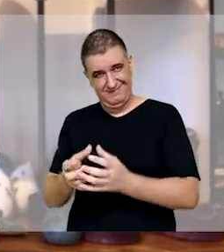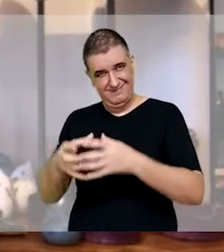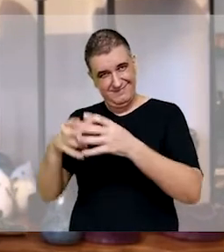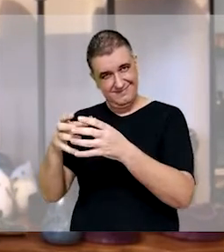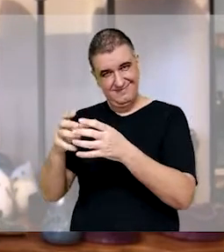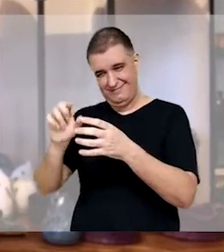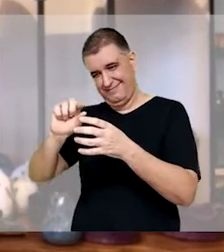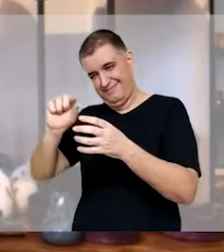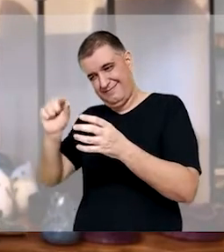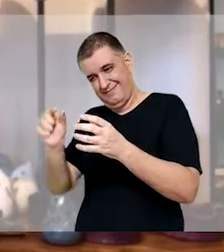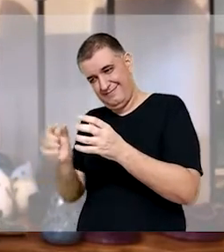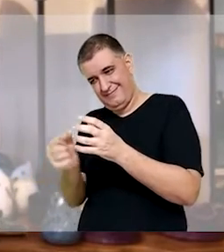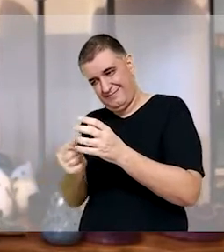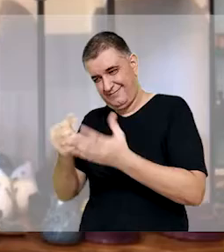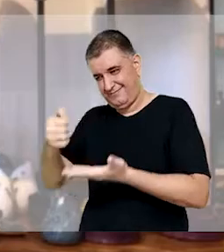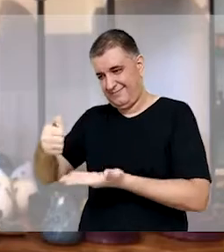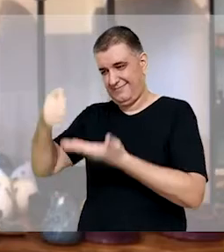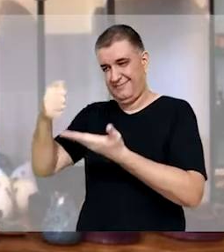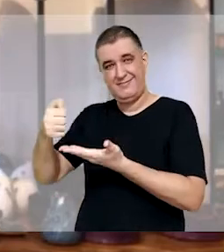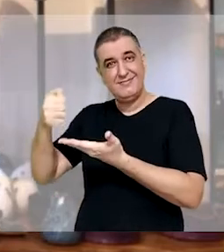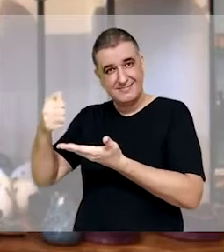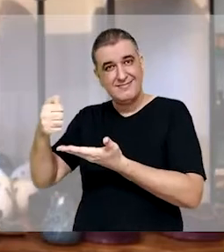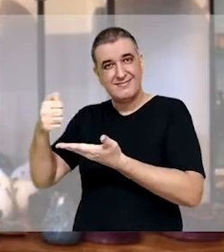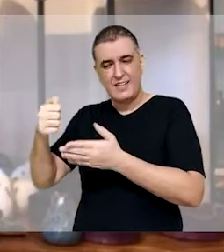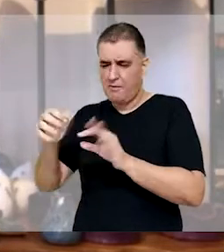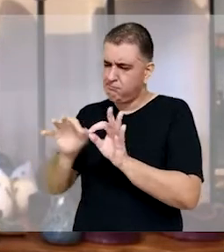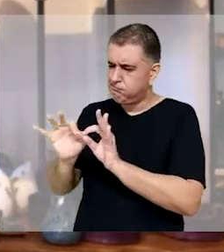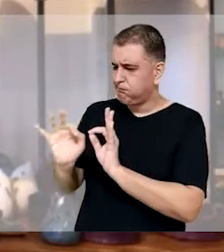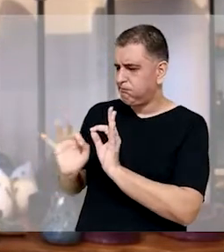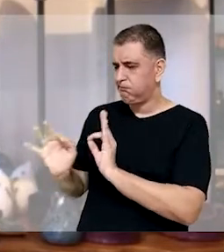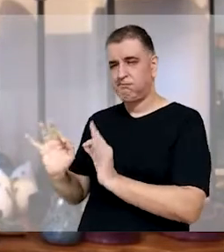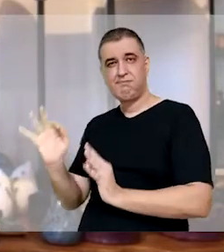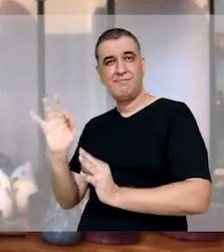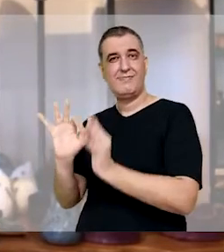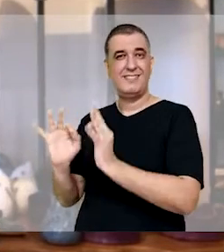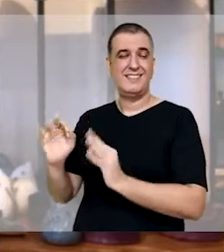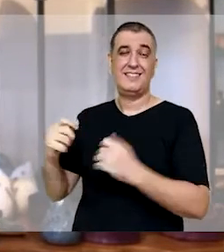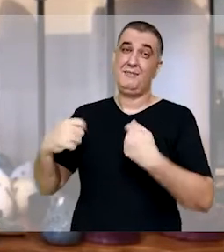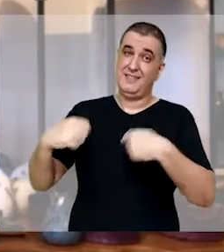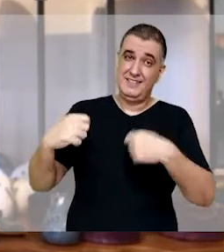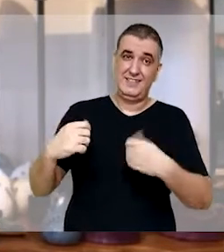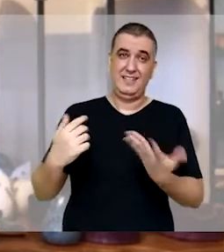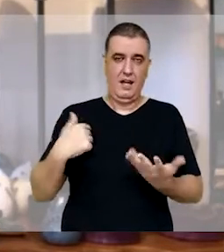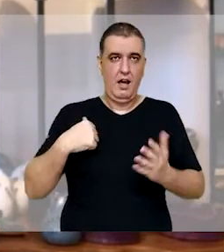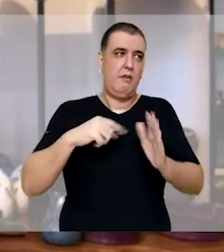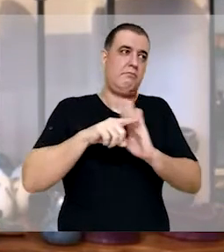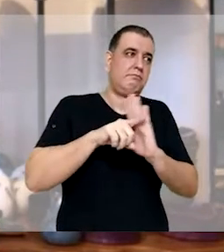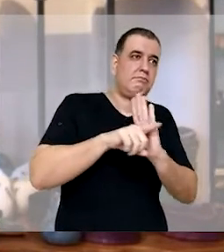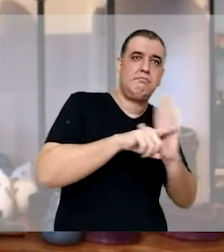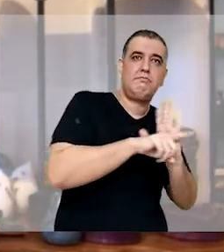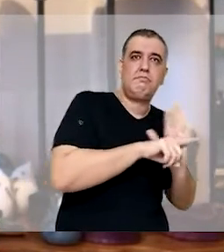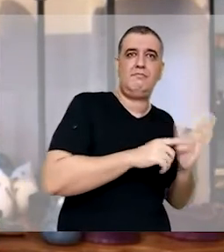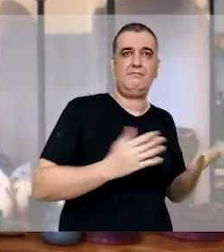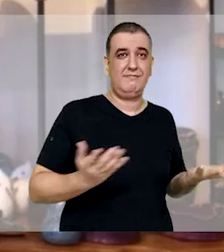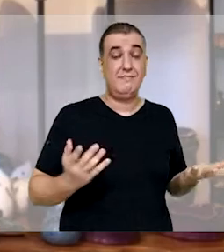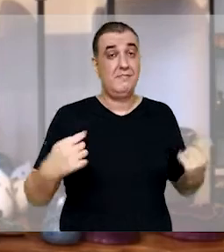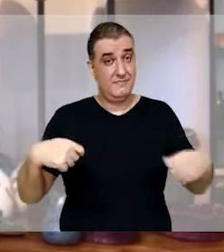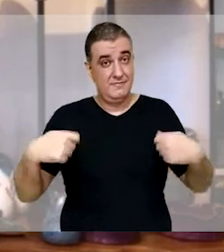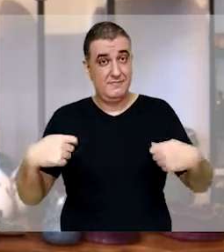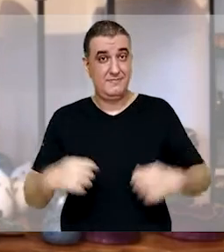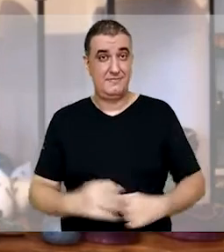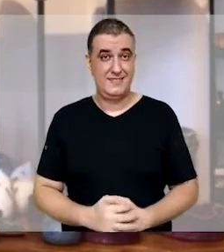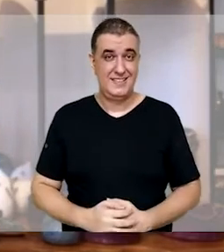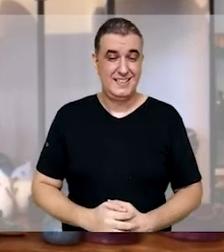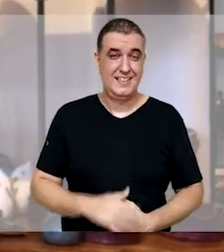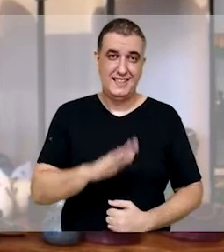Eu acho que é interessante pensar o conceito das peças, né? Então, quando eu lancei a linha Sputnik, o ano passado, né,